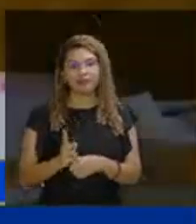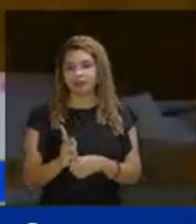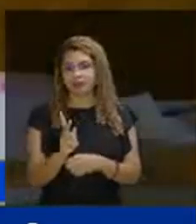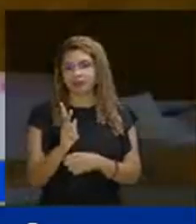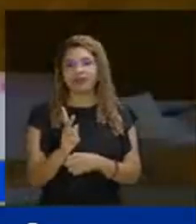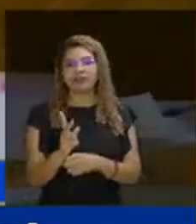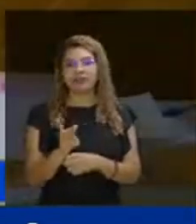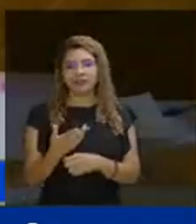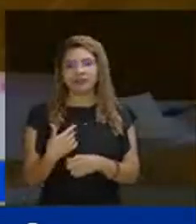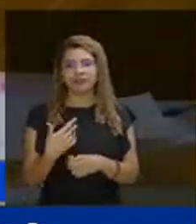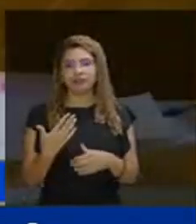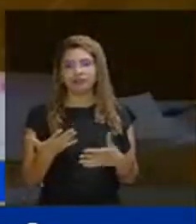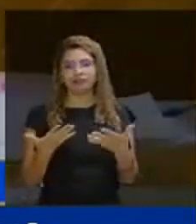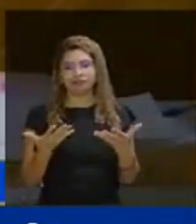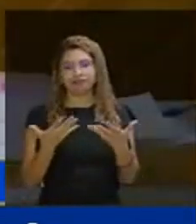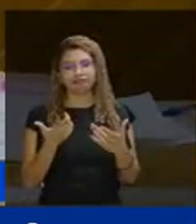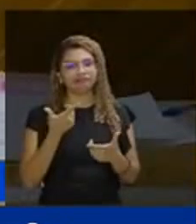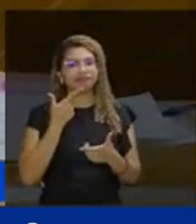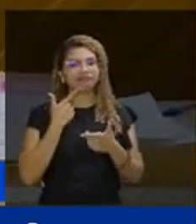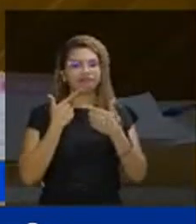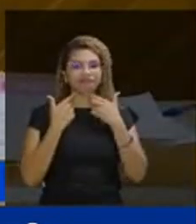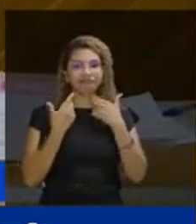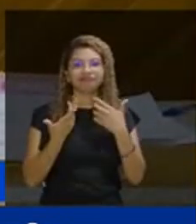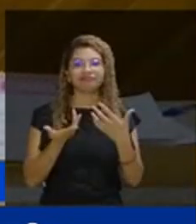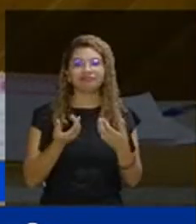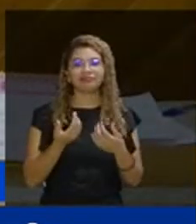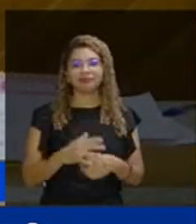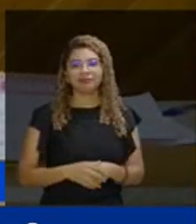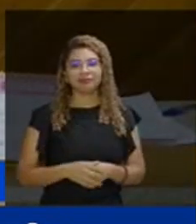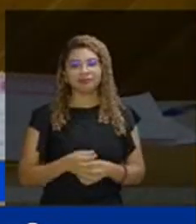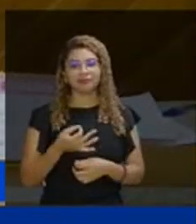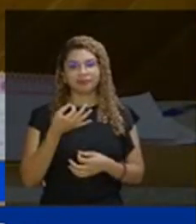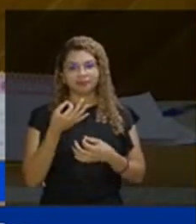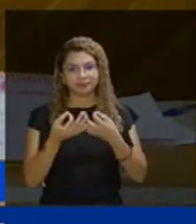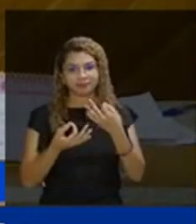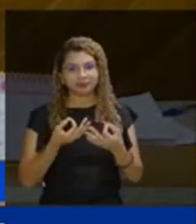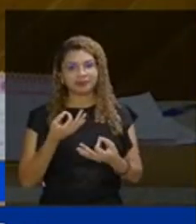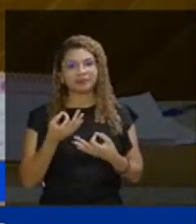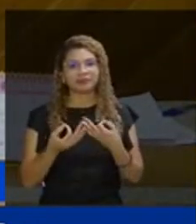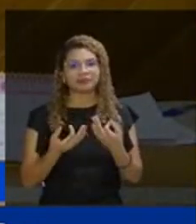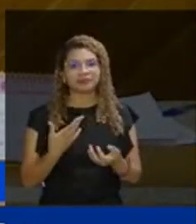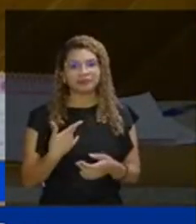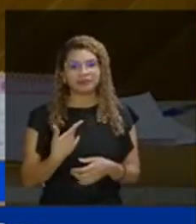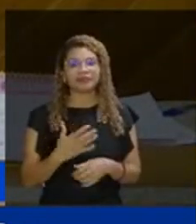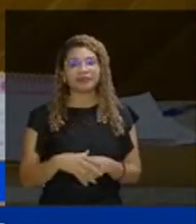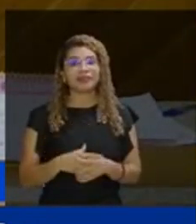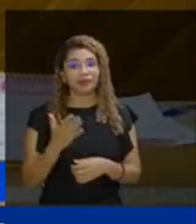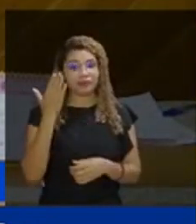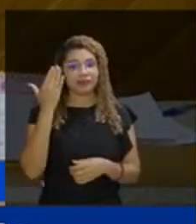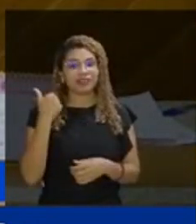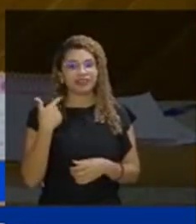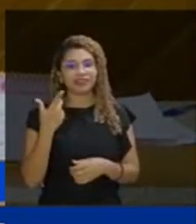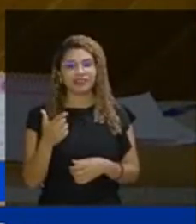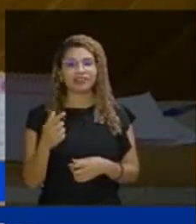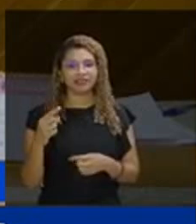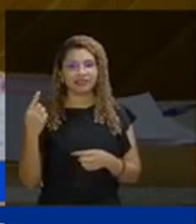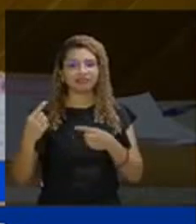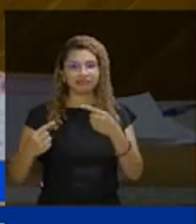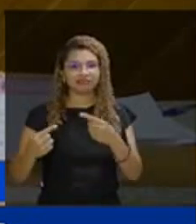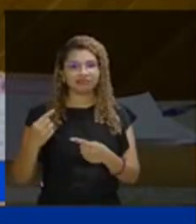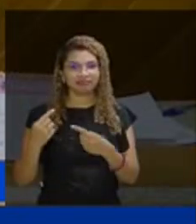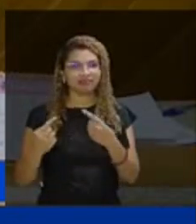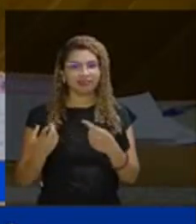E eu quero, assim, desejar, eu sei que ela está concorrendo novamente, foi escolhida, inclusive, pela